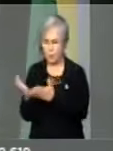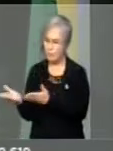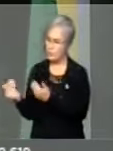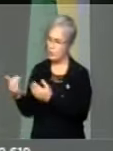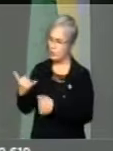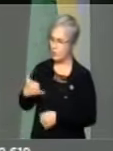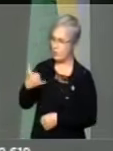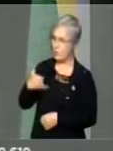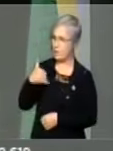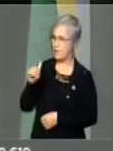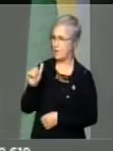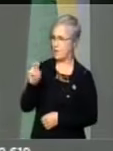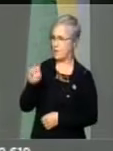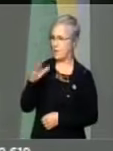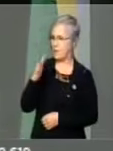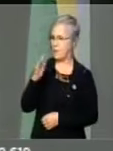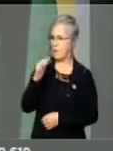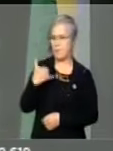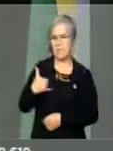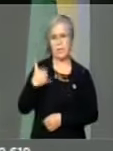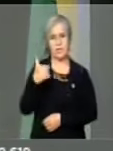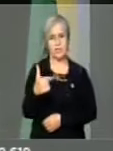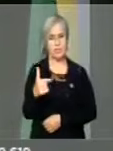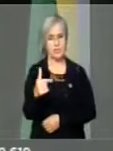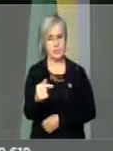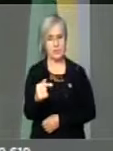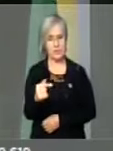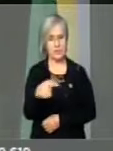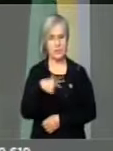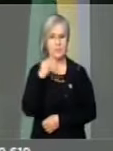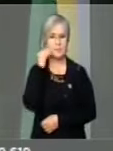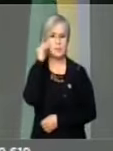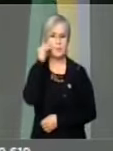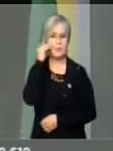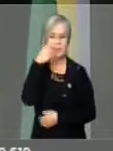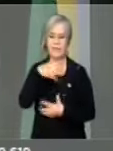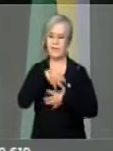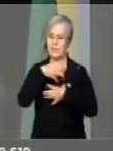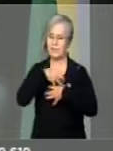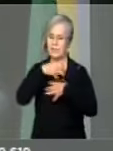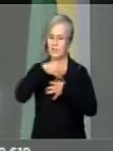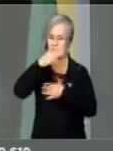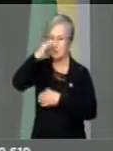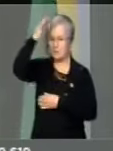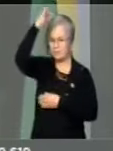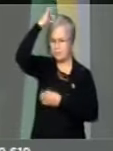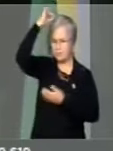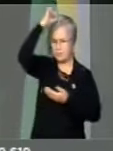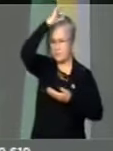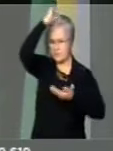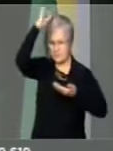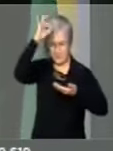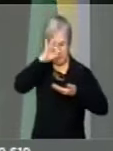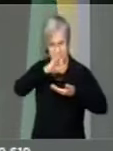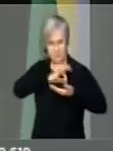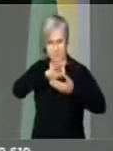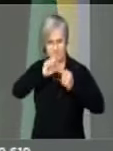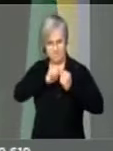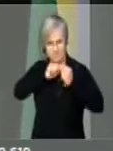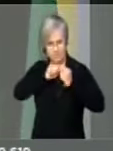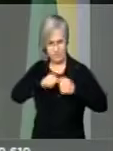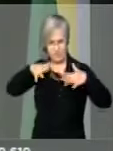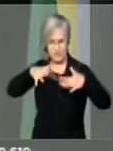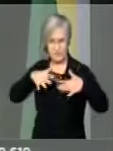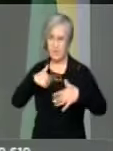com 15 anos e por volta de 17 anos fiz a experiência do batismo no Espírito Santo de uma forma muito inusitada. Está aqui o Augusto, é de Guaratinguetá,